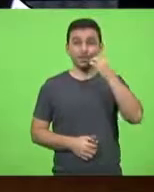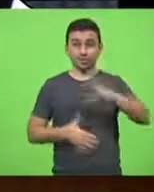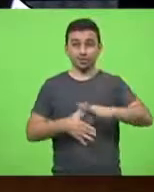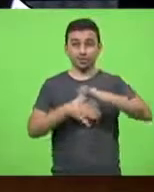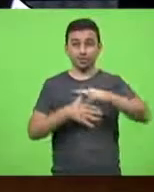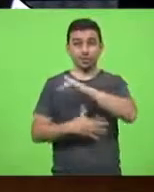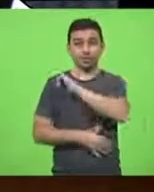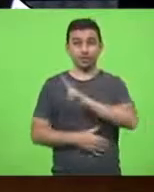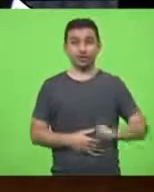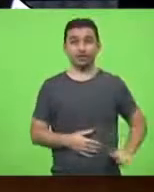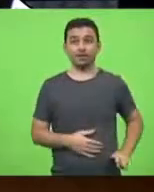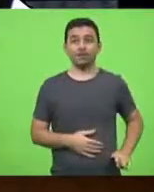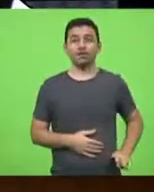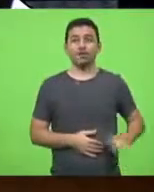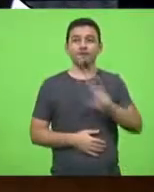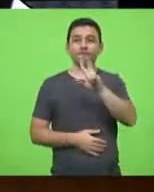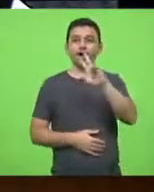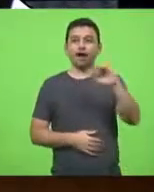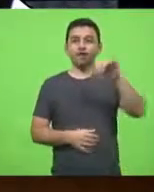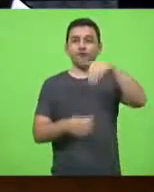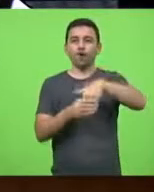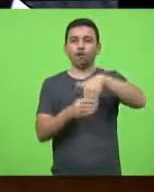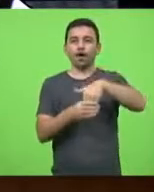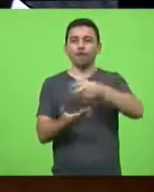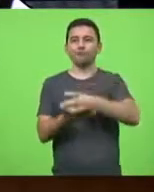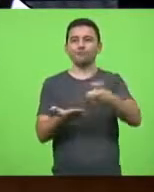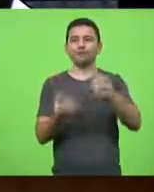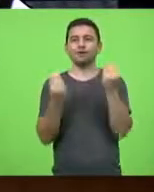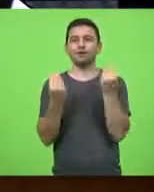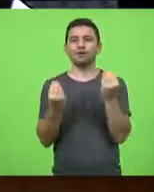governo, vai votar no processo de impeachment.